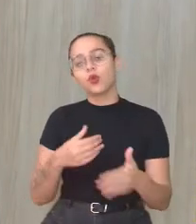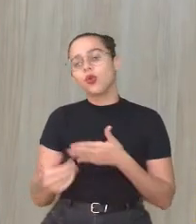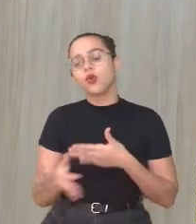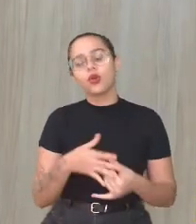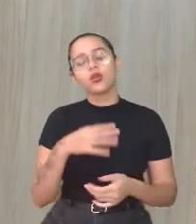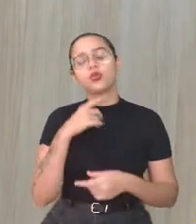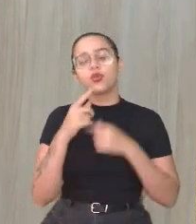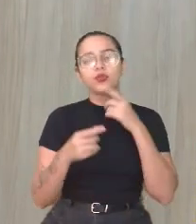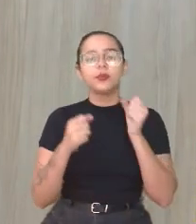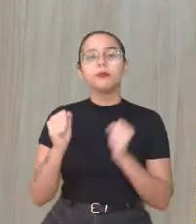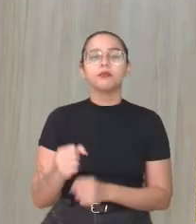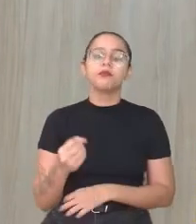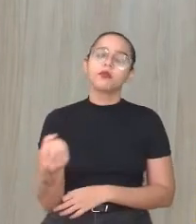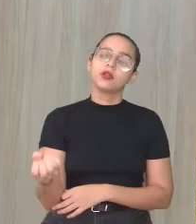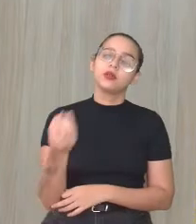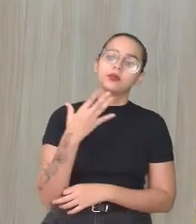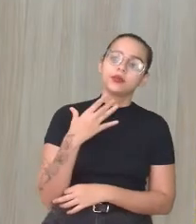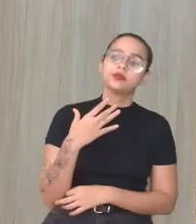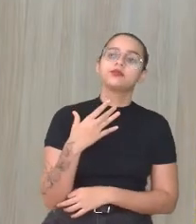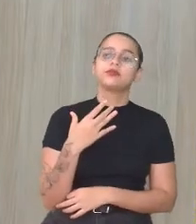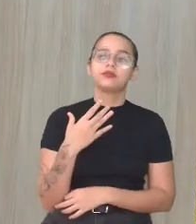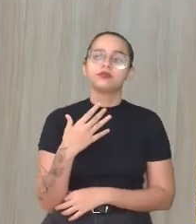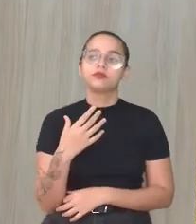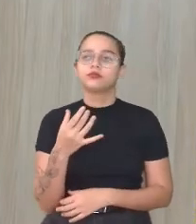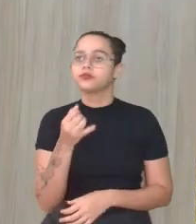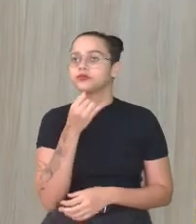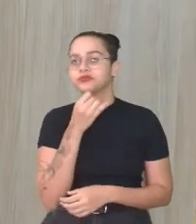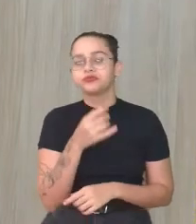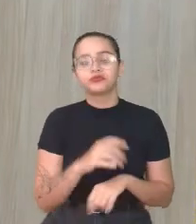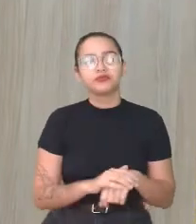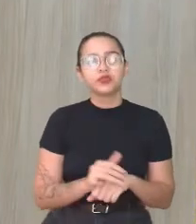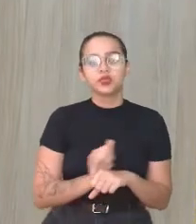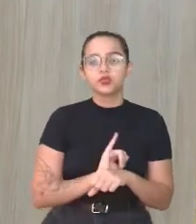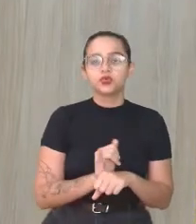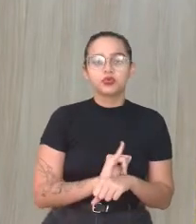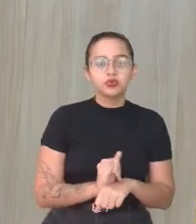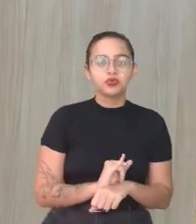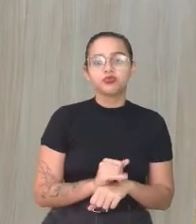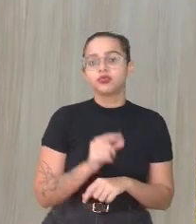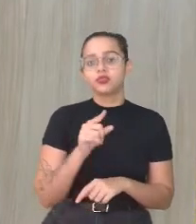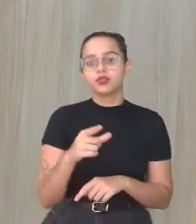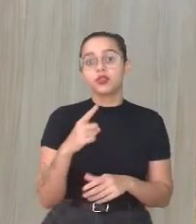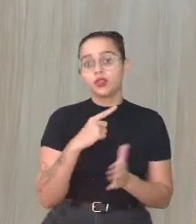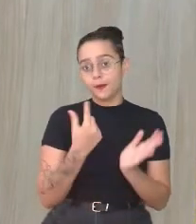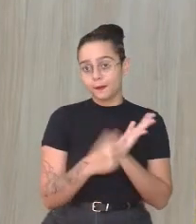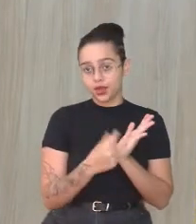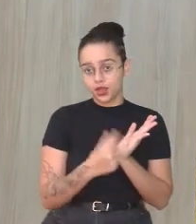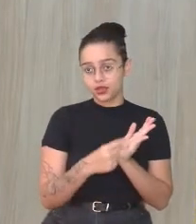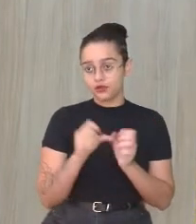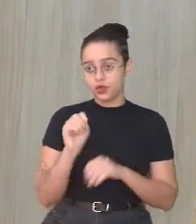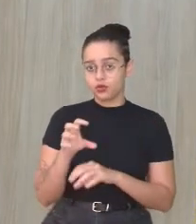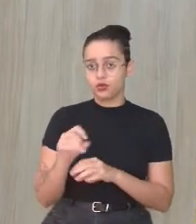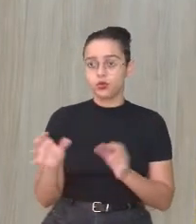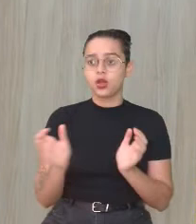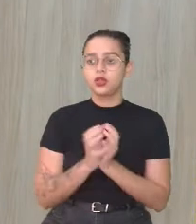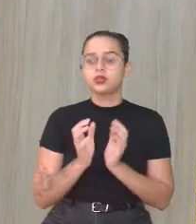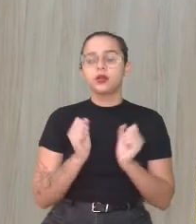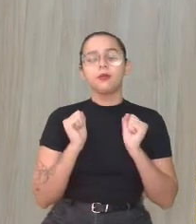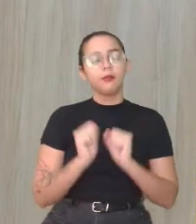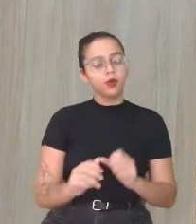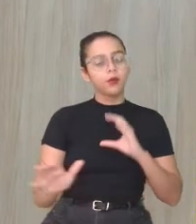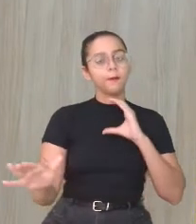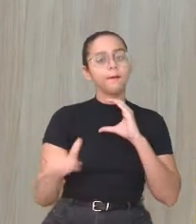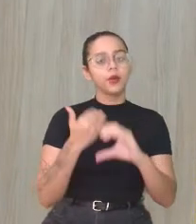manda para a gente através dos nossos canais, vai lá no nosso canal no YouTube, se você já tem um aplicativo, manda também